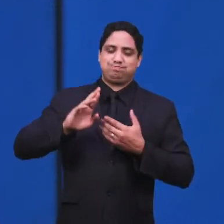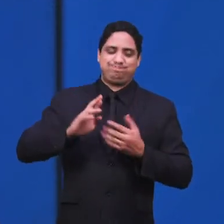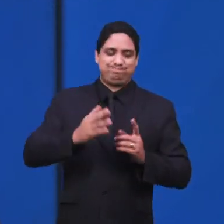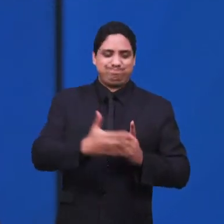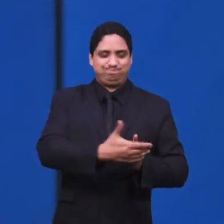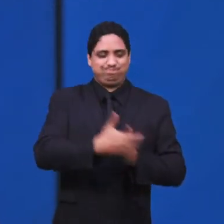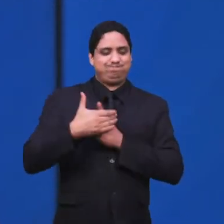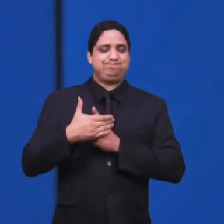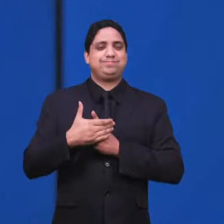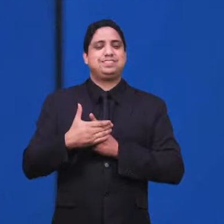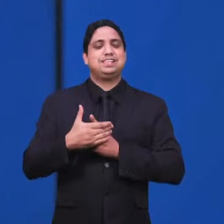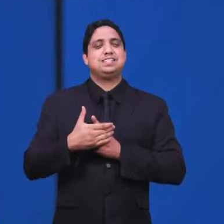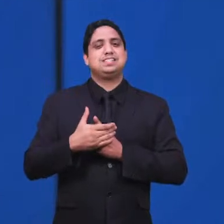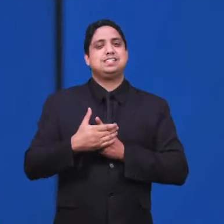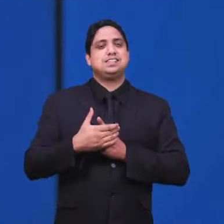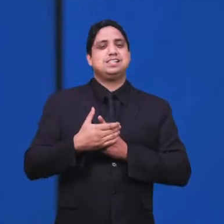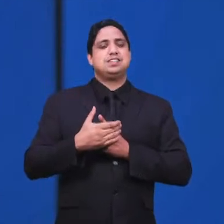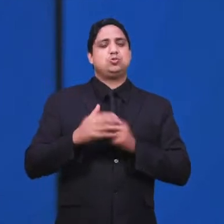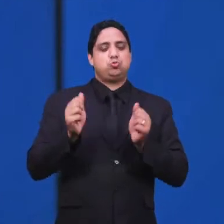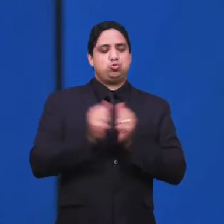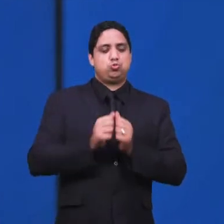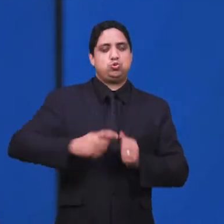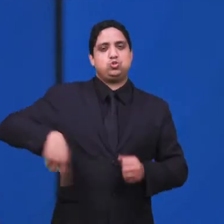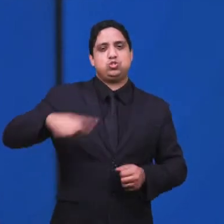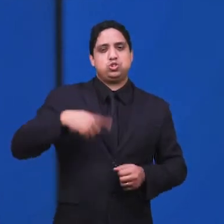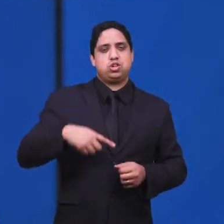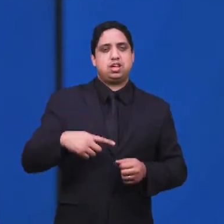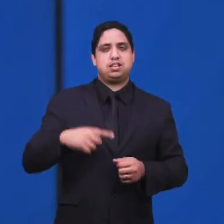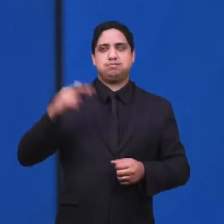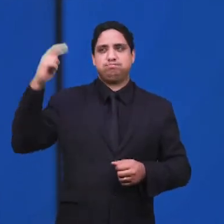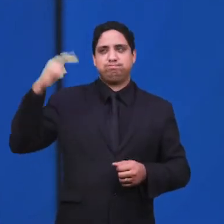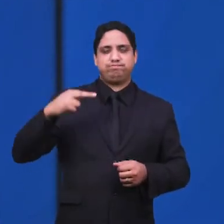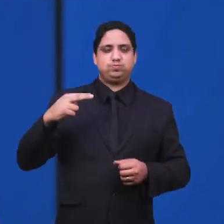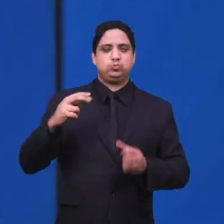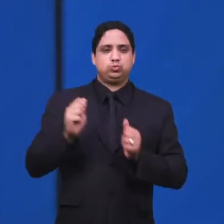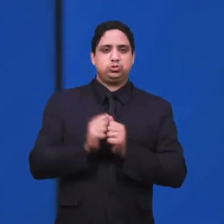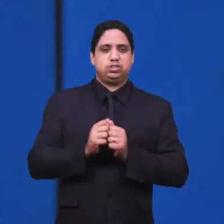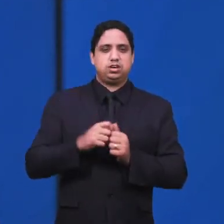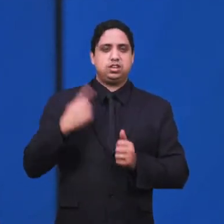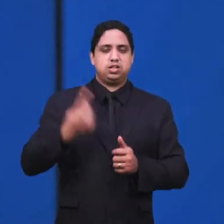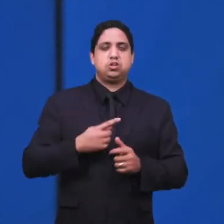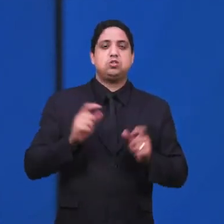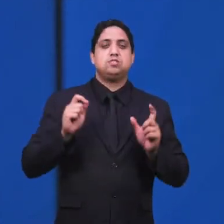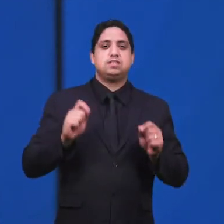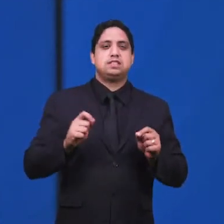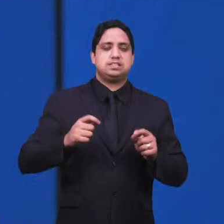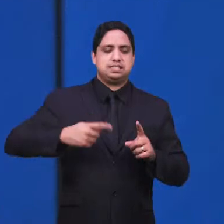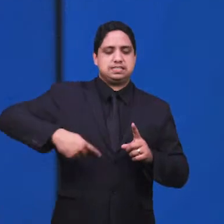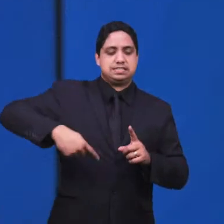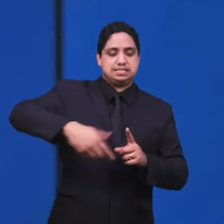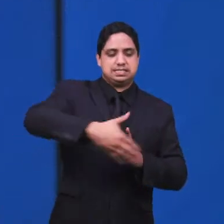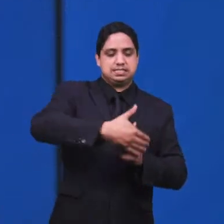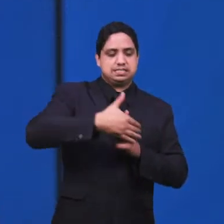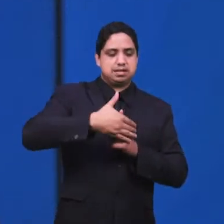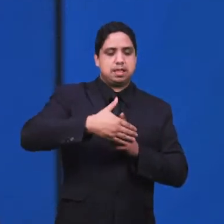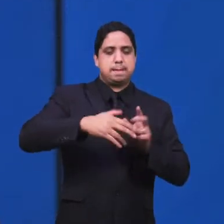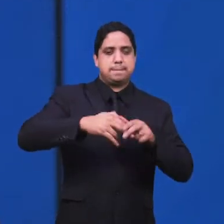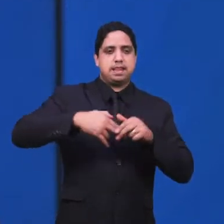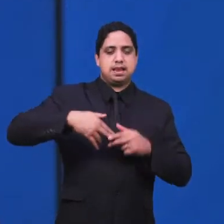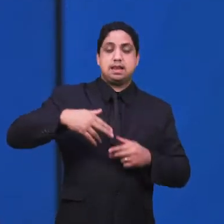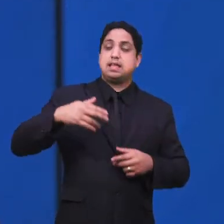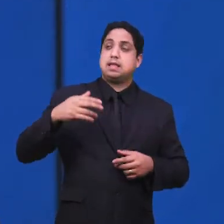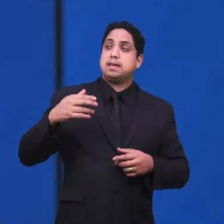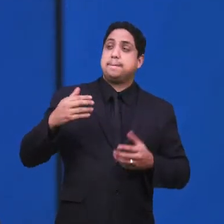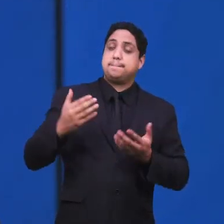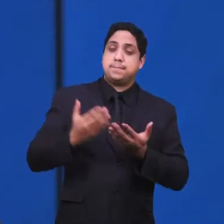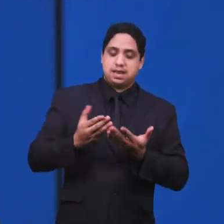santificando, está mais perto de nós, está nos assistindo mais de perto e nós somos então santificados pela palavra, aquilo que sai